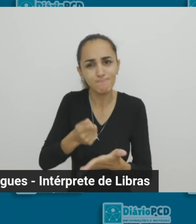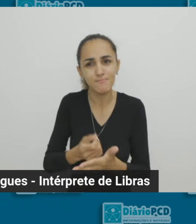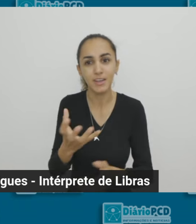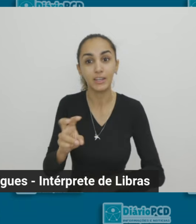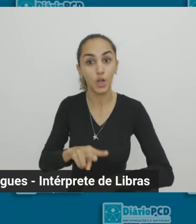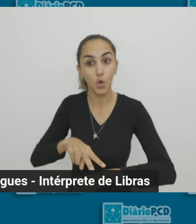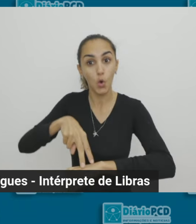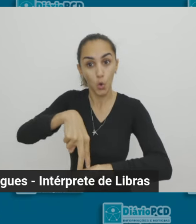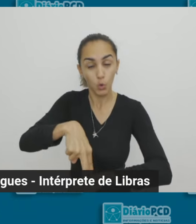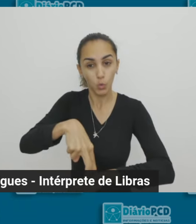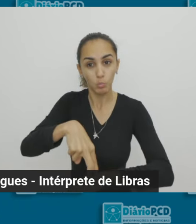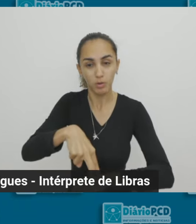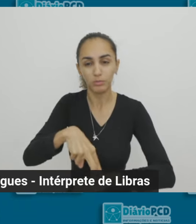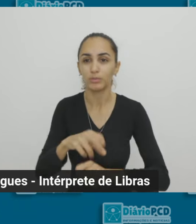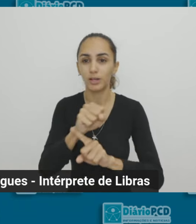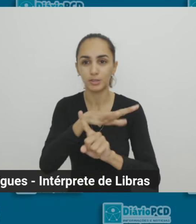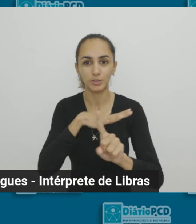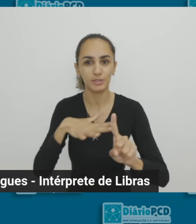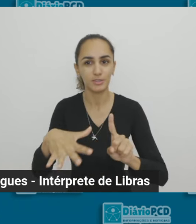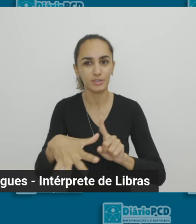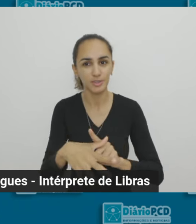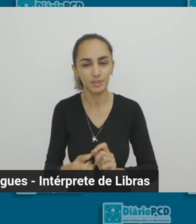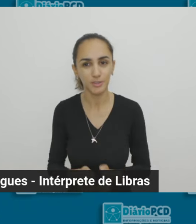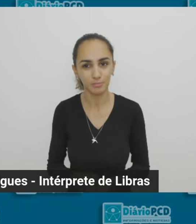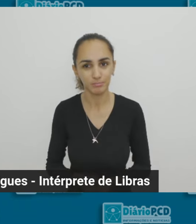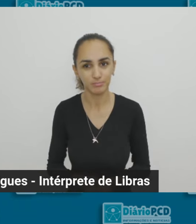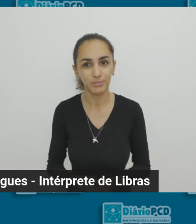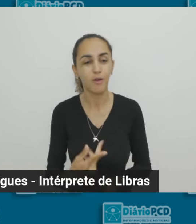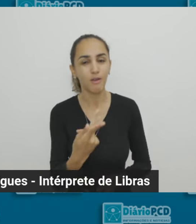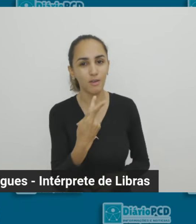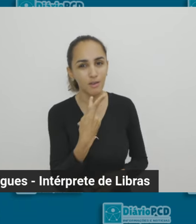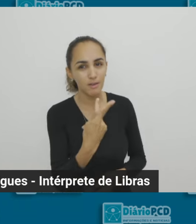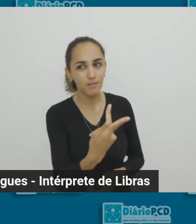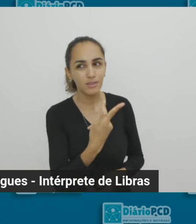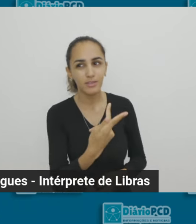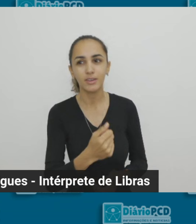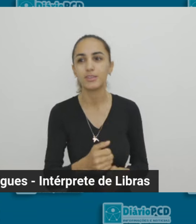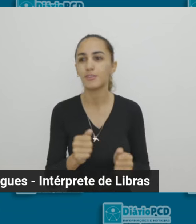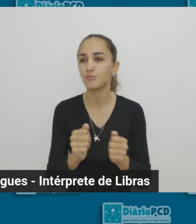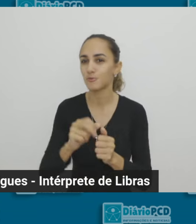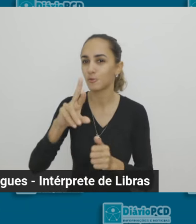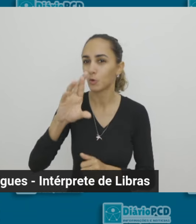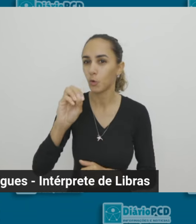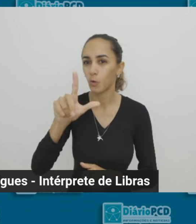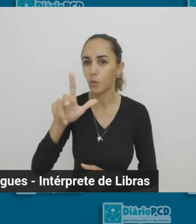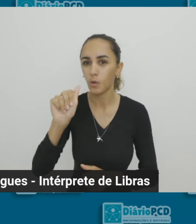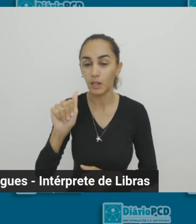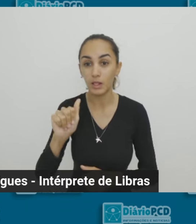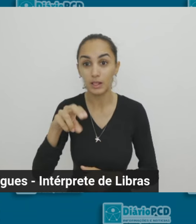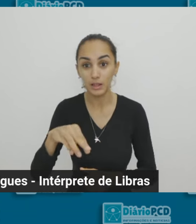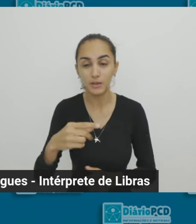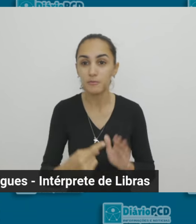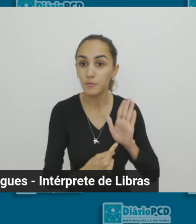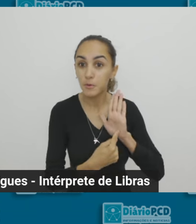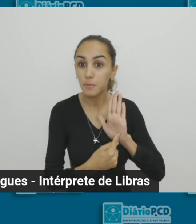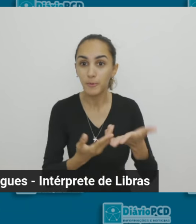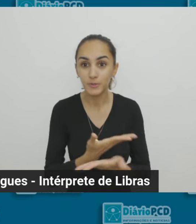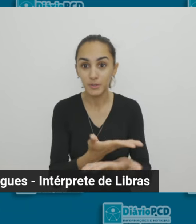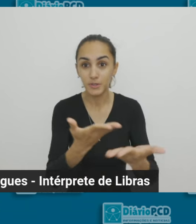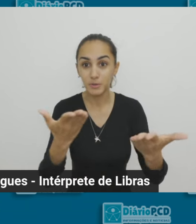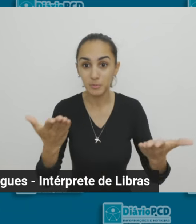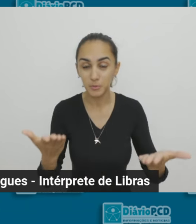sociedade? Vamos fazer o seguinte, eu e a Tainá e o Roland, já vamos trazer para vocês aqui